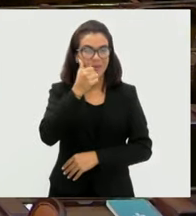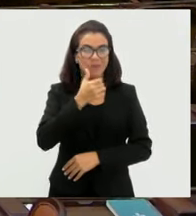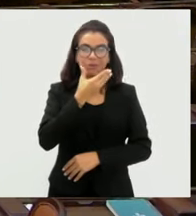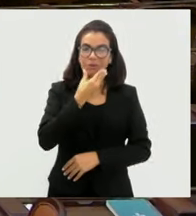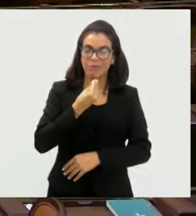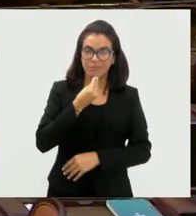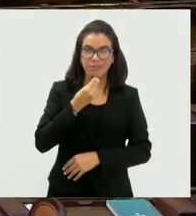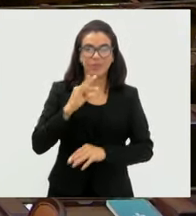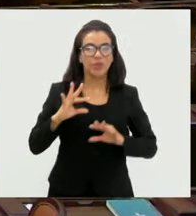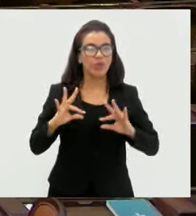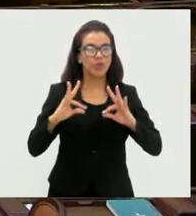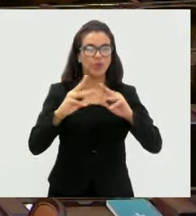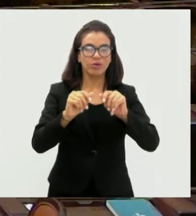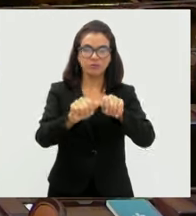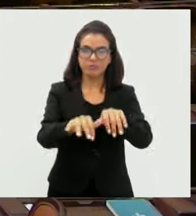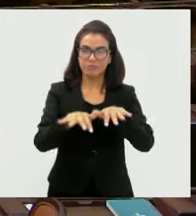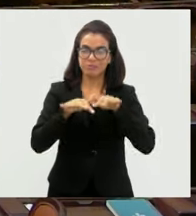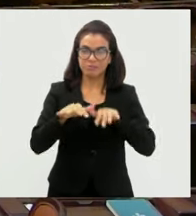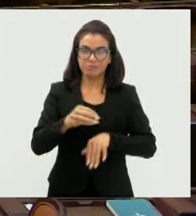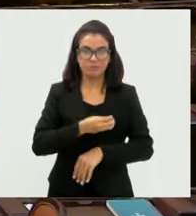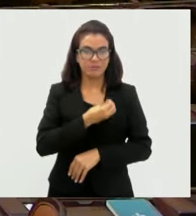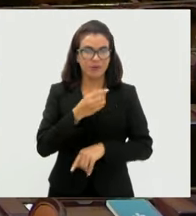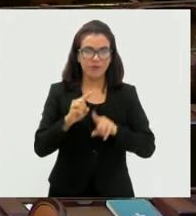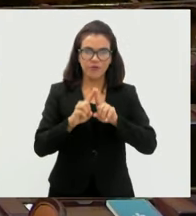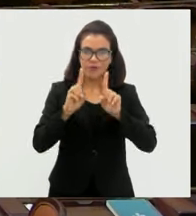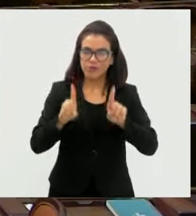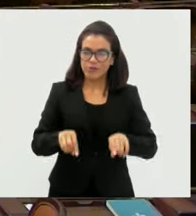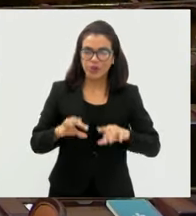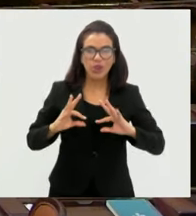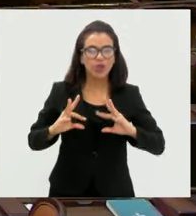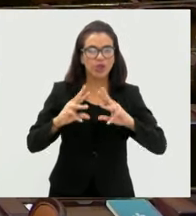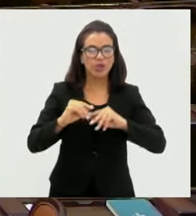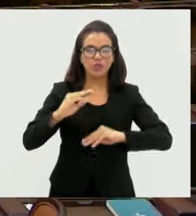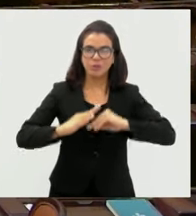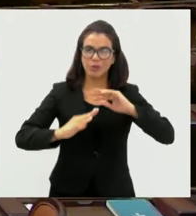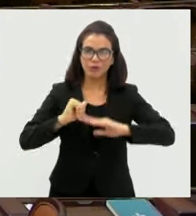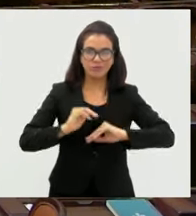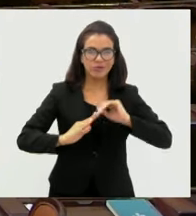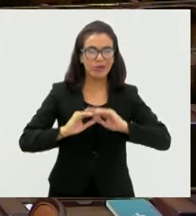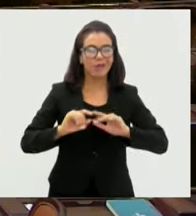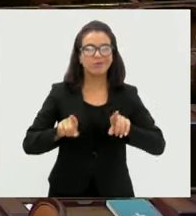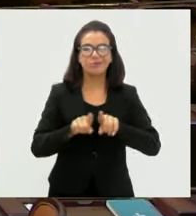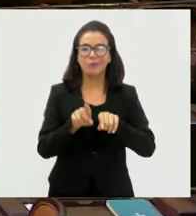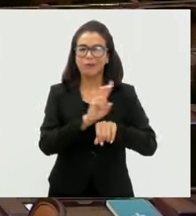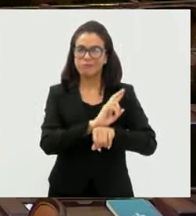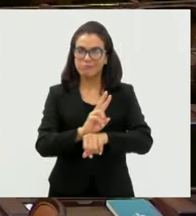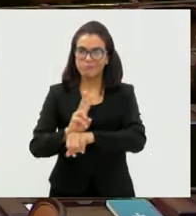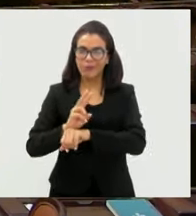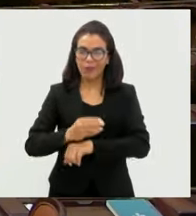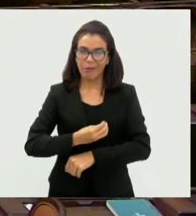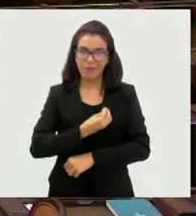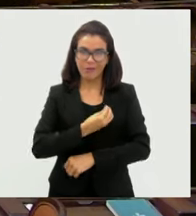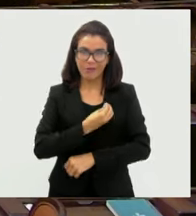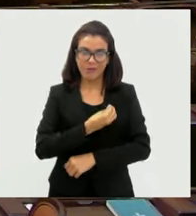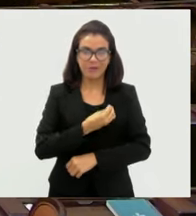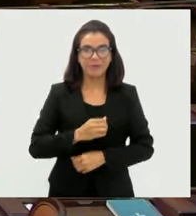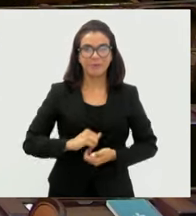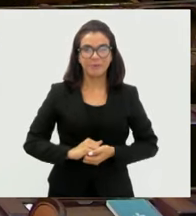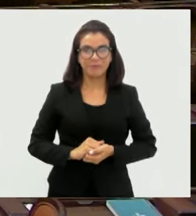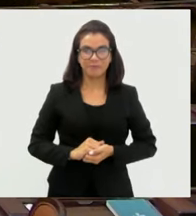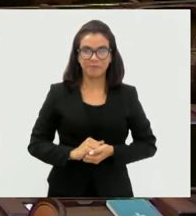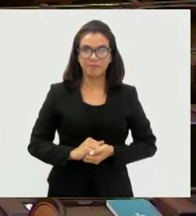público presente, assessores, servidores, toda a equipe técnica de segurança da casa aí. Doutor Flávio,